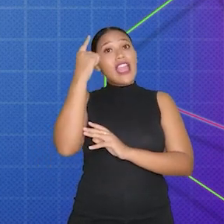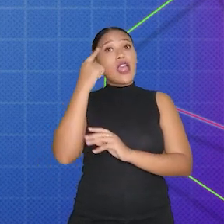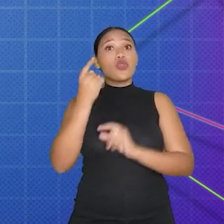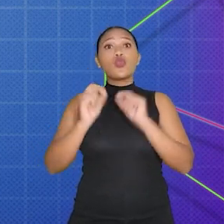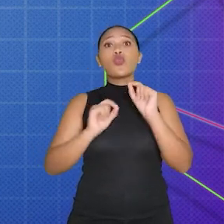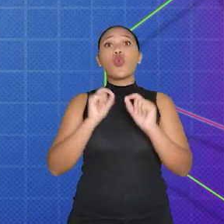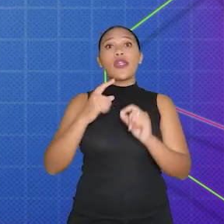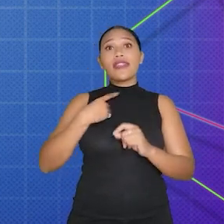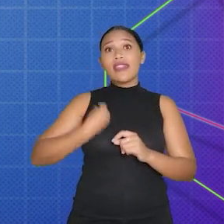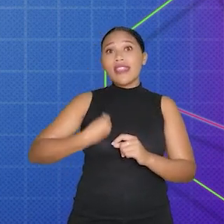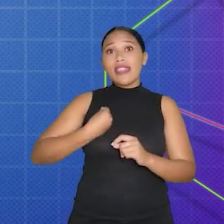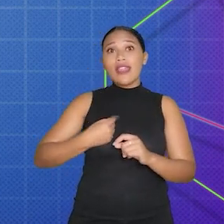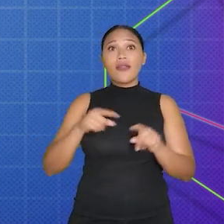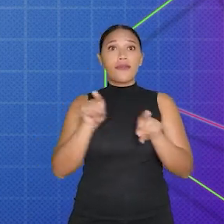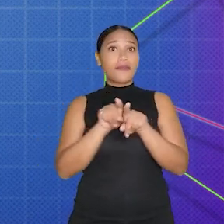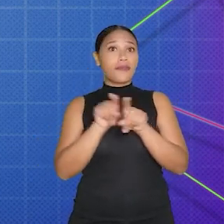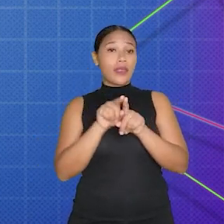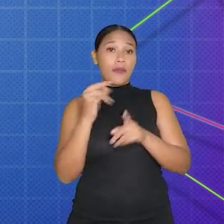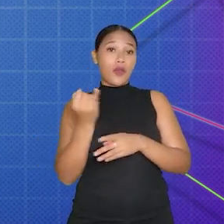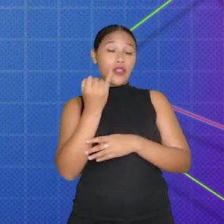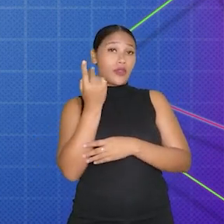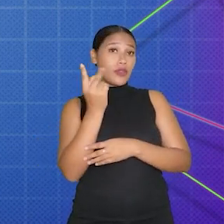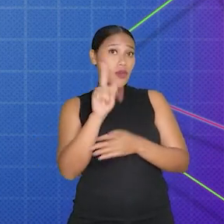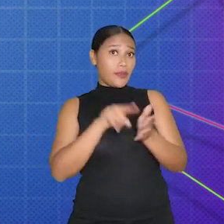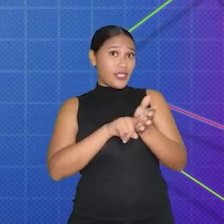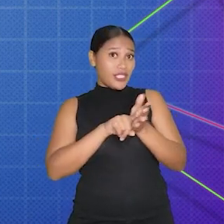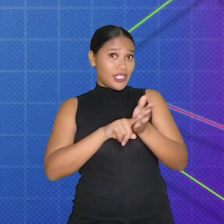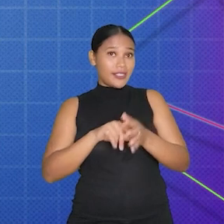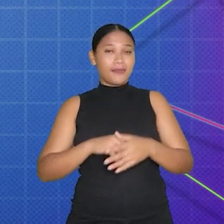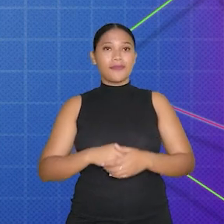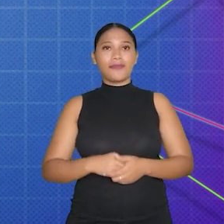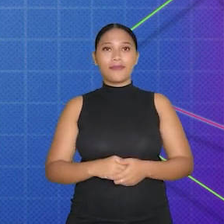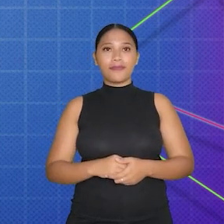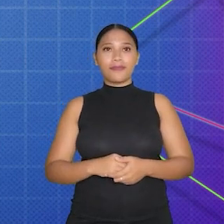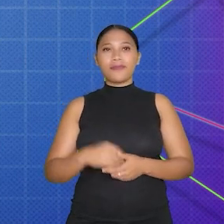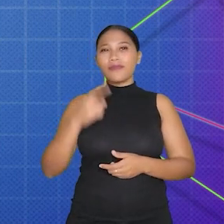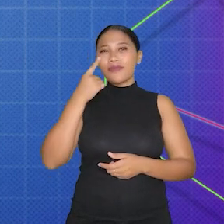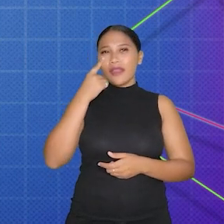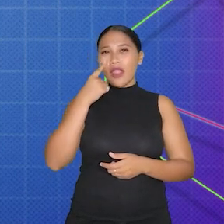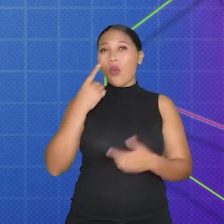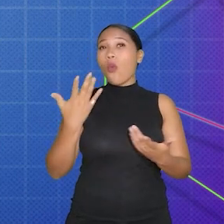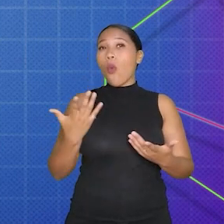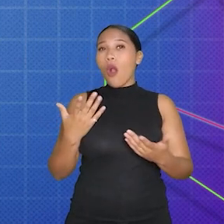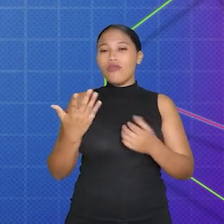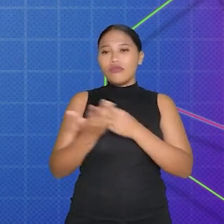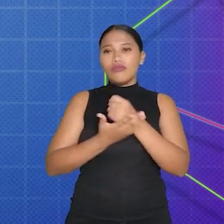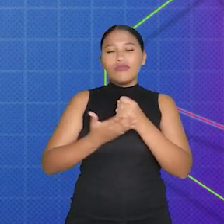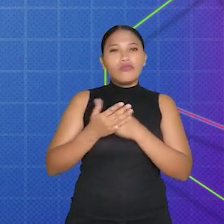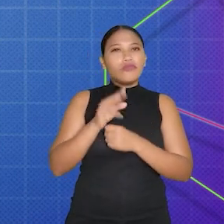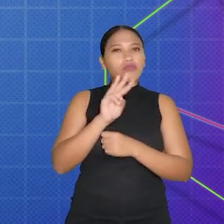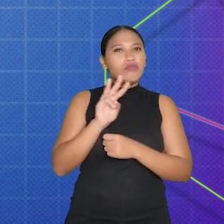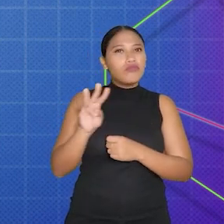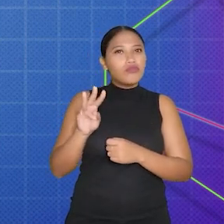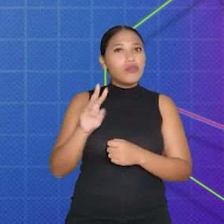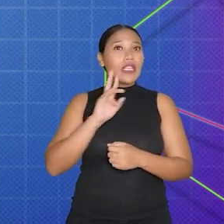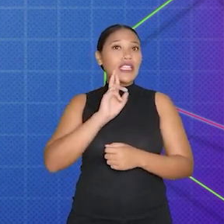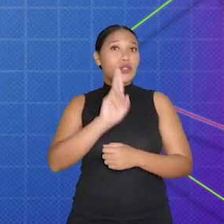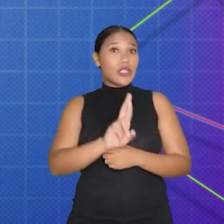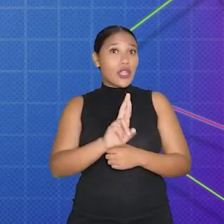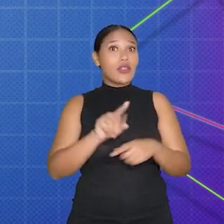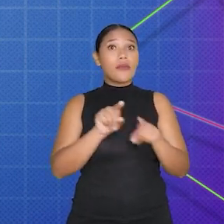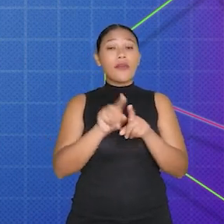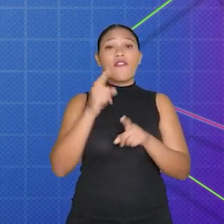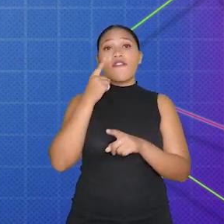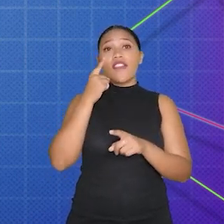resultado para ter uma ideia do que a página contém e se ela é relevante para sua pesquisa. Verifique a fonte. Verifique a fonte